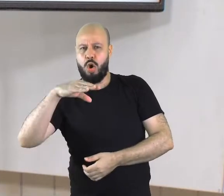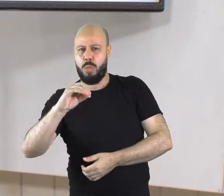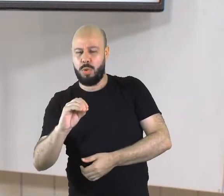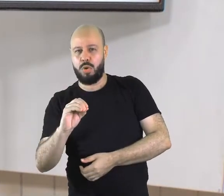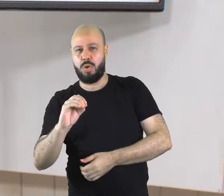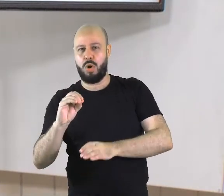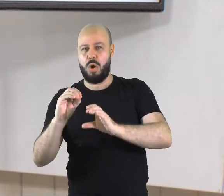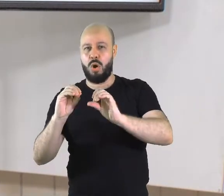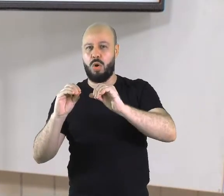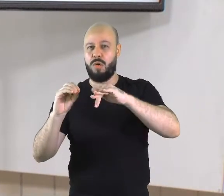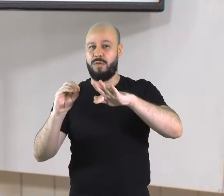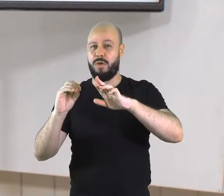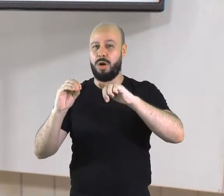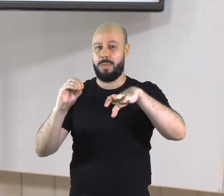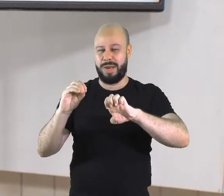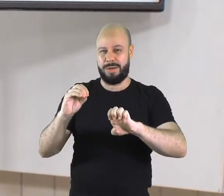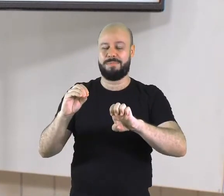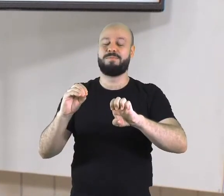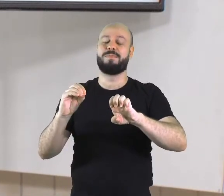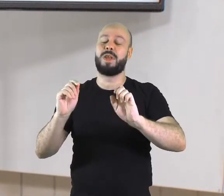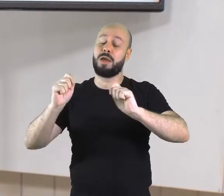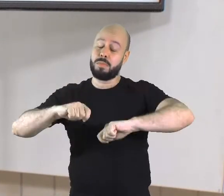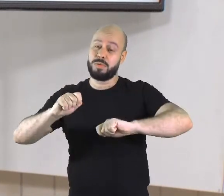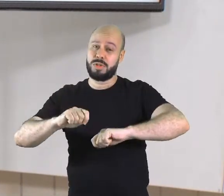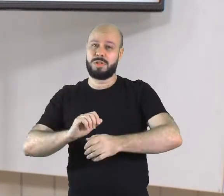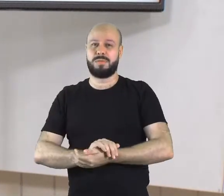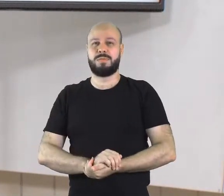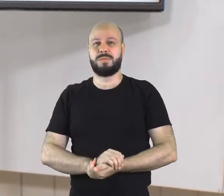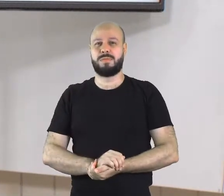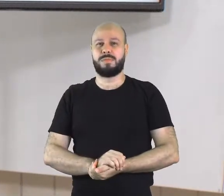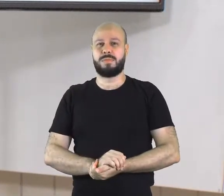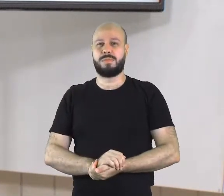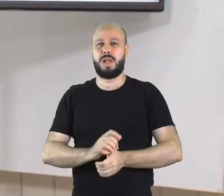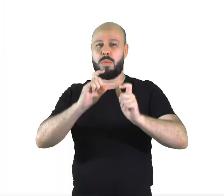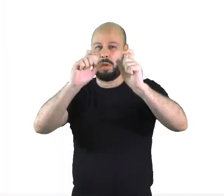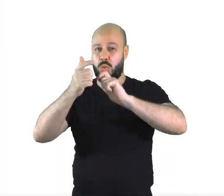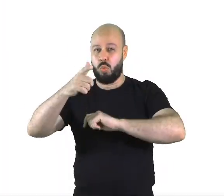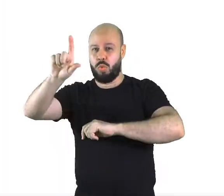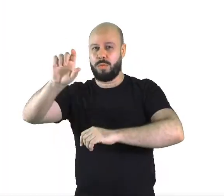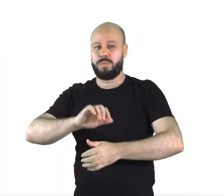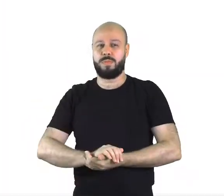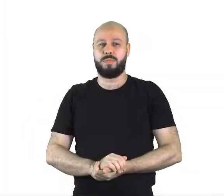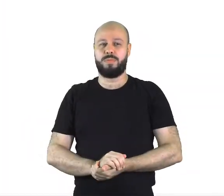conforme. Pode ser também. Próxima tirinha.